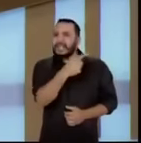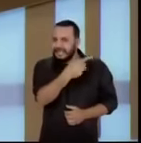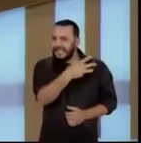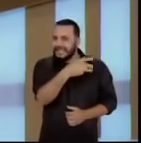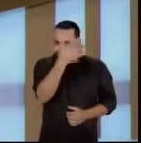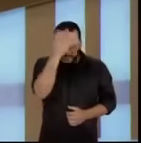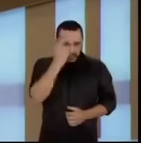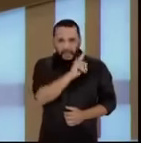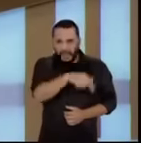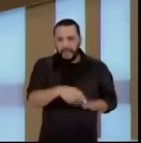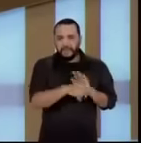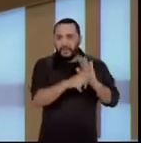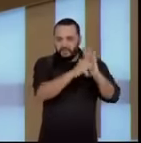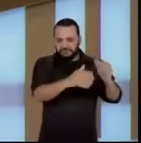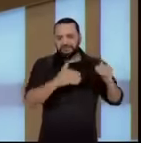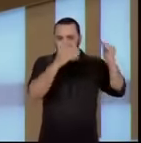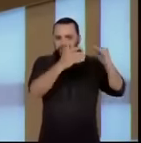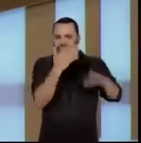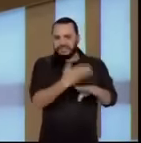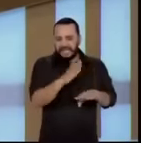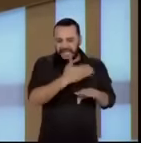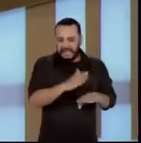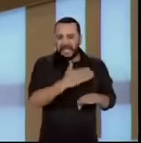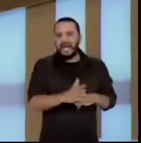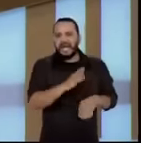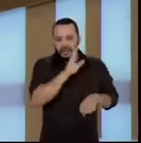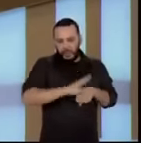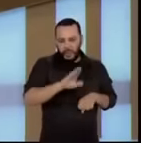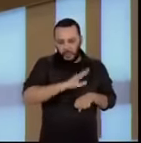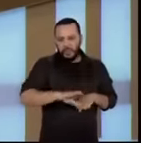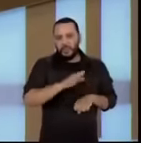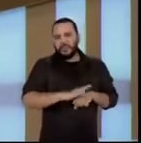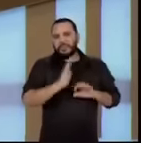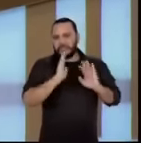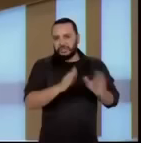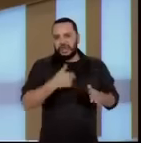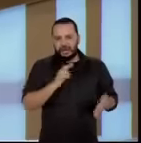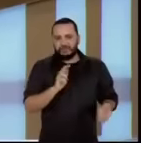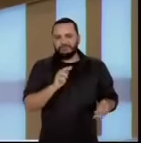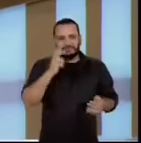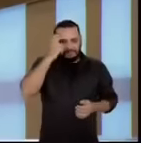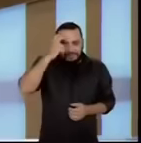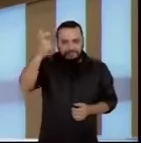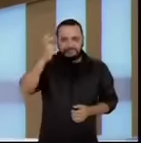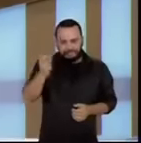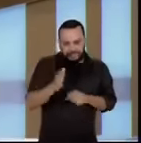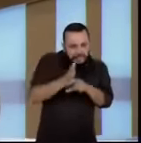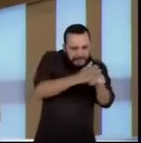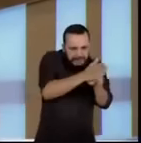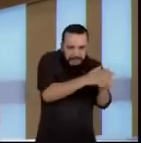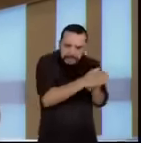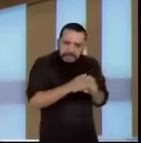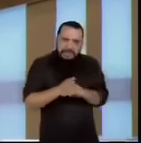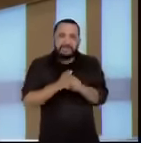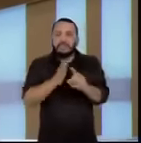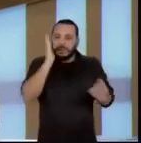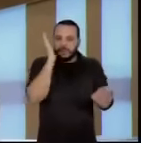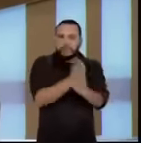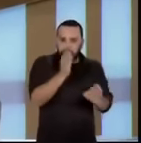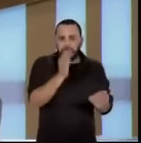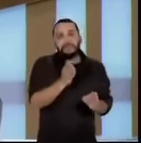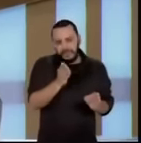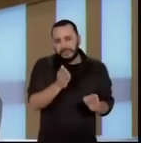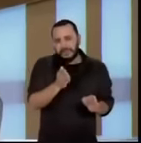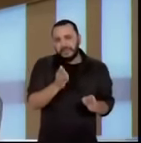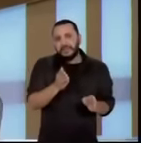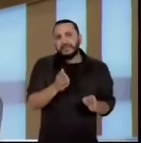IBAMA. São as pessoas mais bem treinadas, mais especializadas, que atuam com inteligência e com operações de campo que